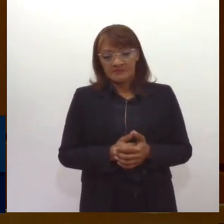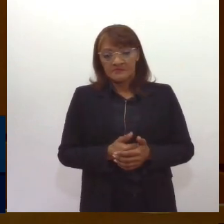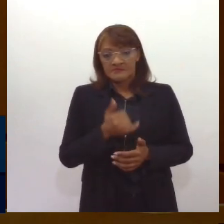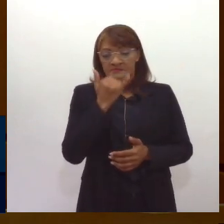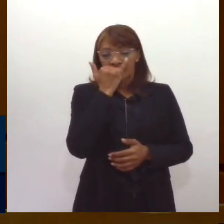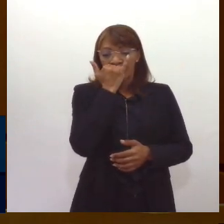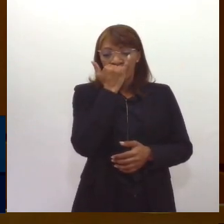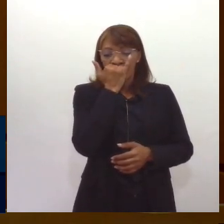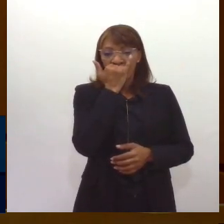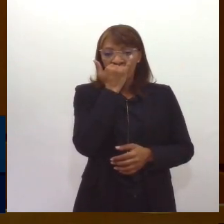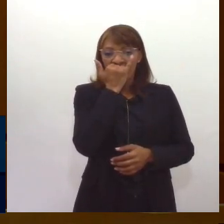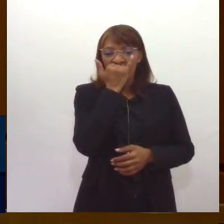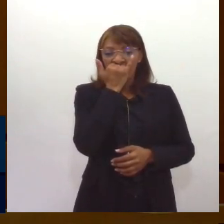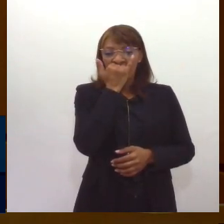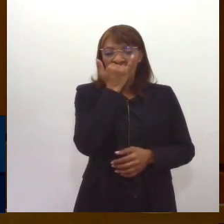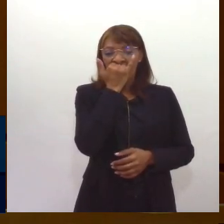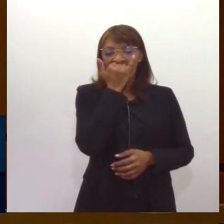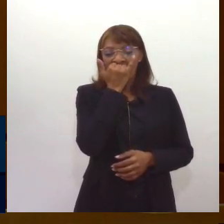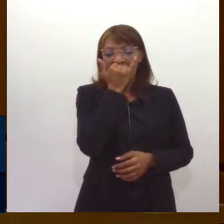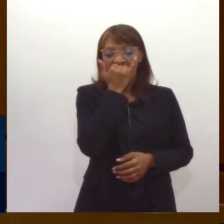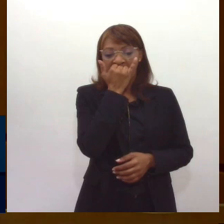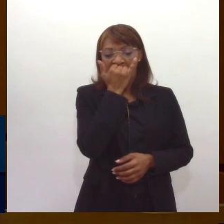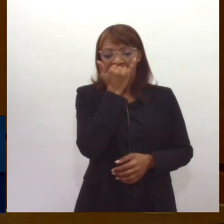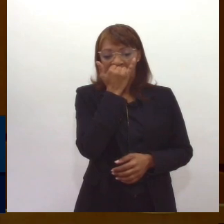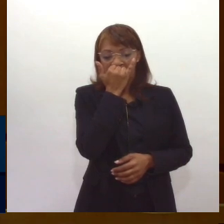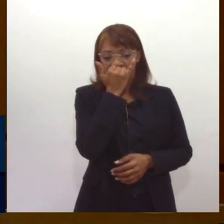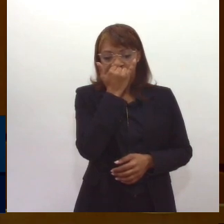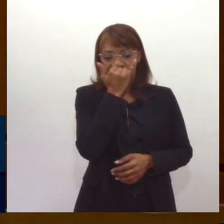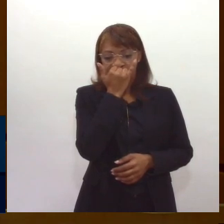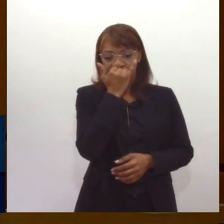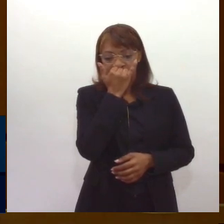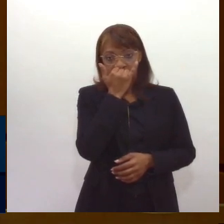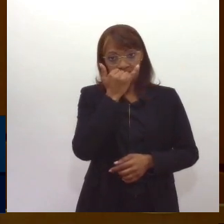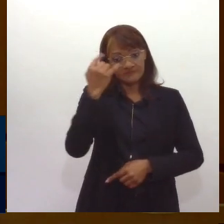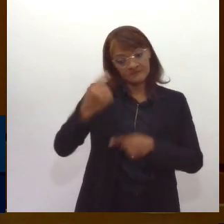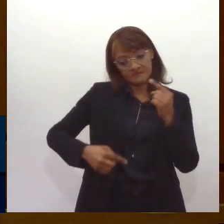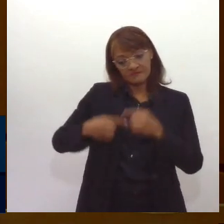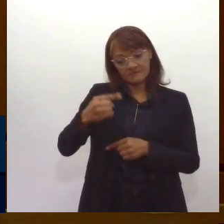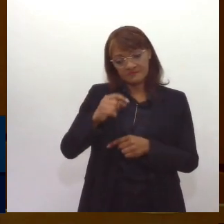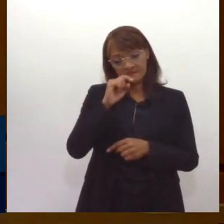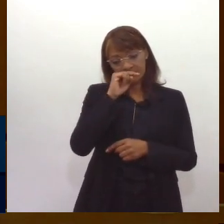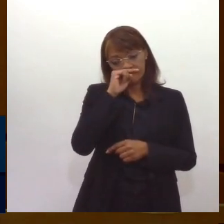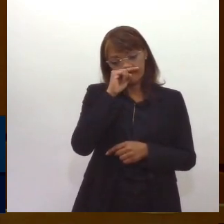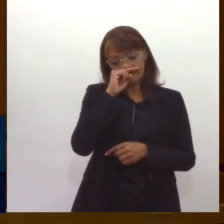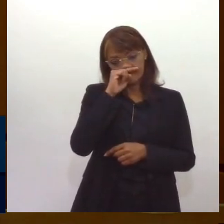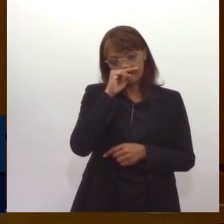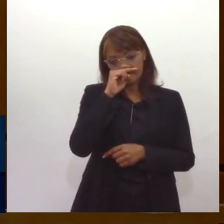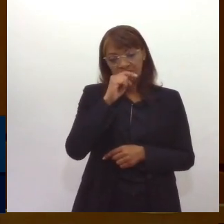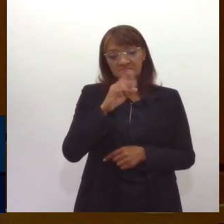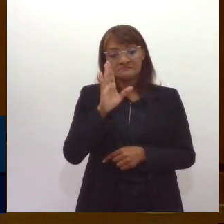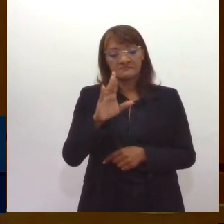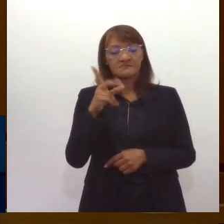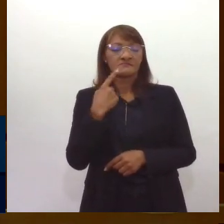que está na região que está em litígio. O que a gente precisa entender é que